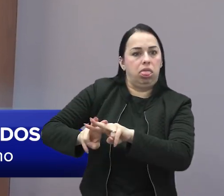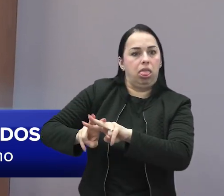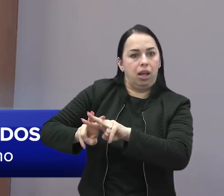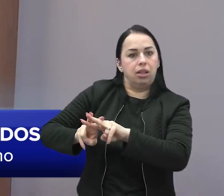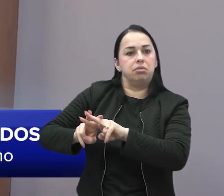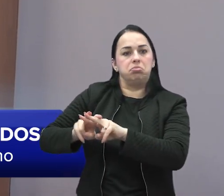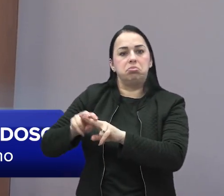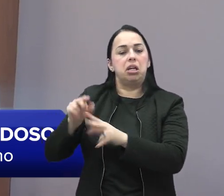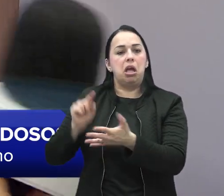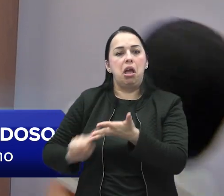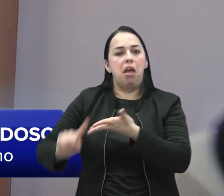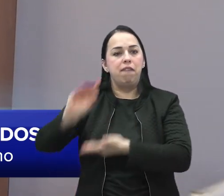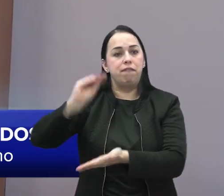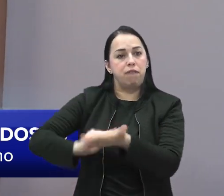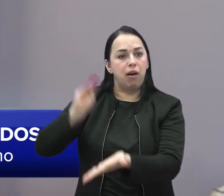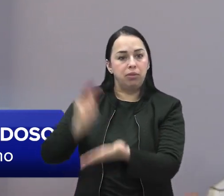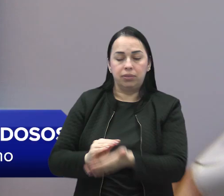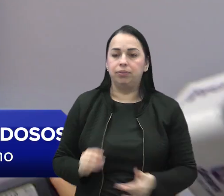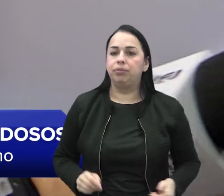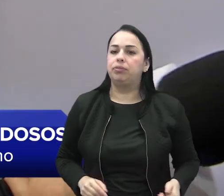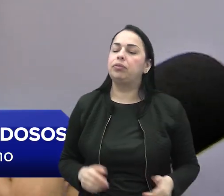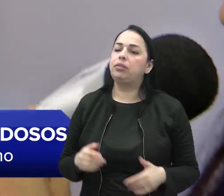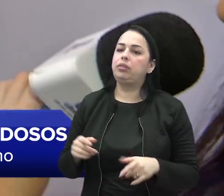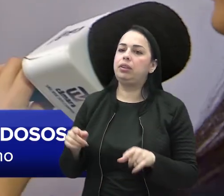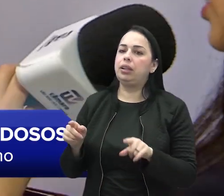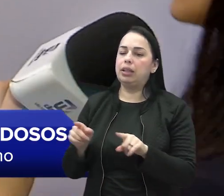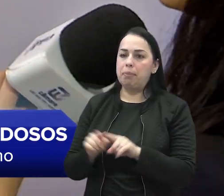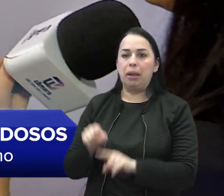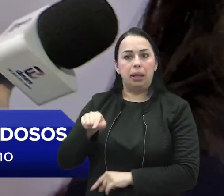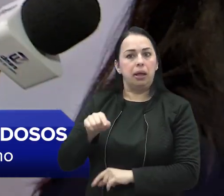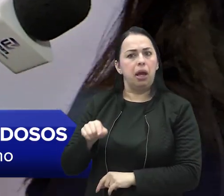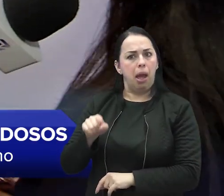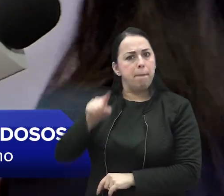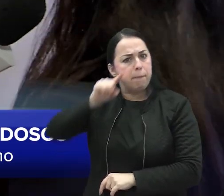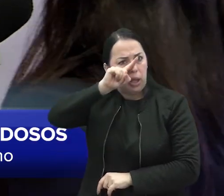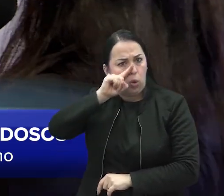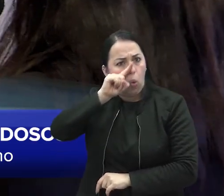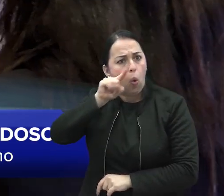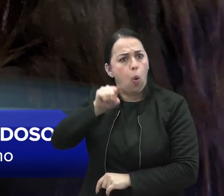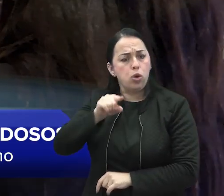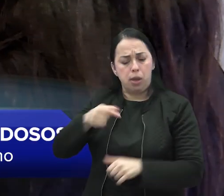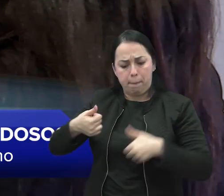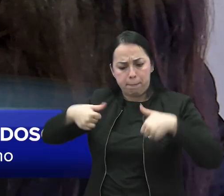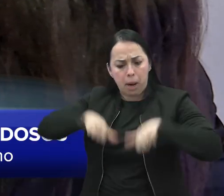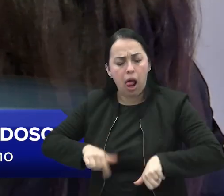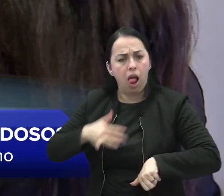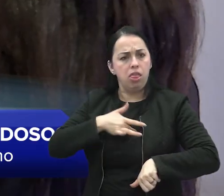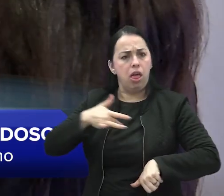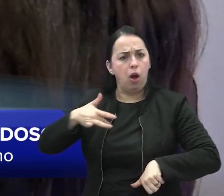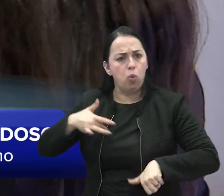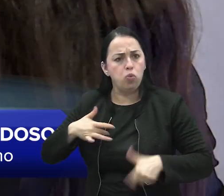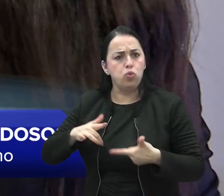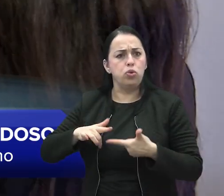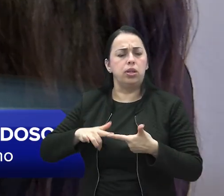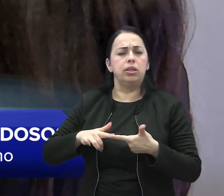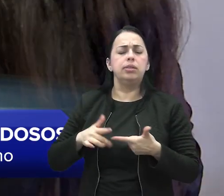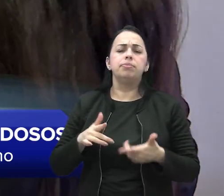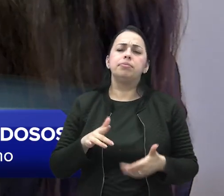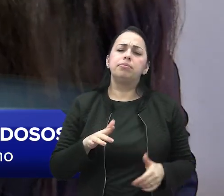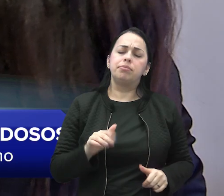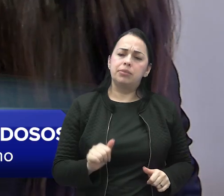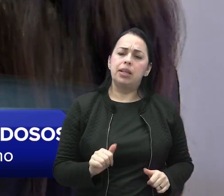suas necessidades. E aí oferecendo, inclusive, risco à saúde, à integridade desses idosos, né? E, Pérola,